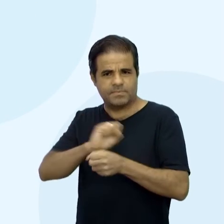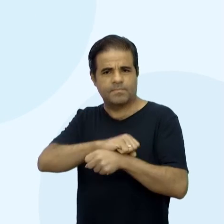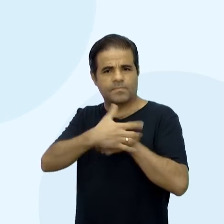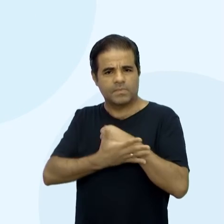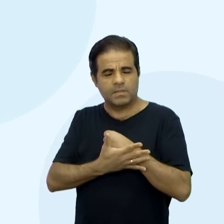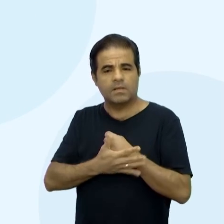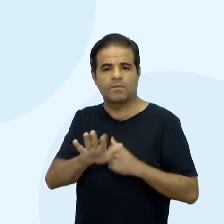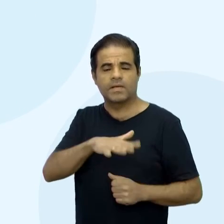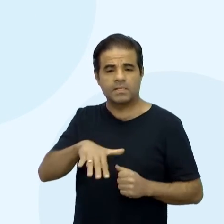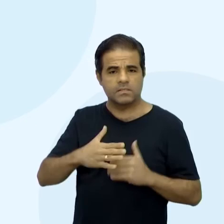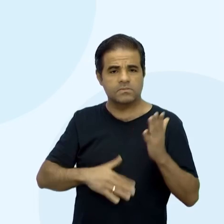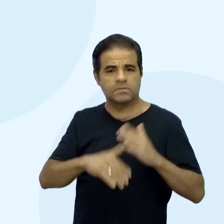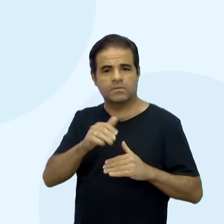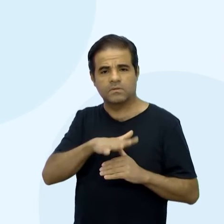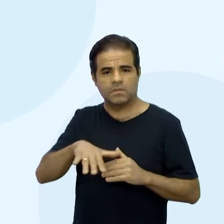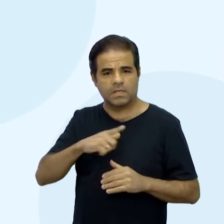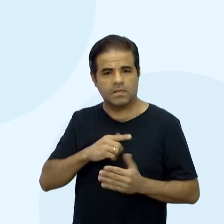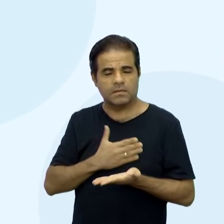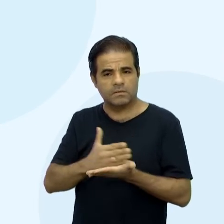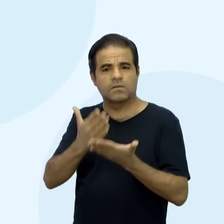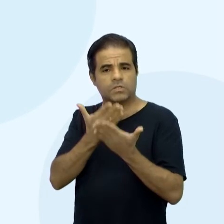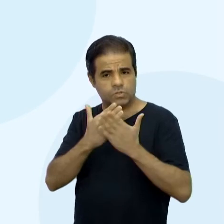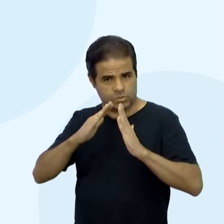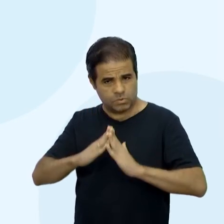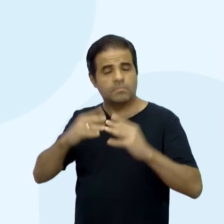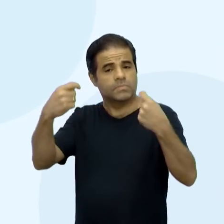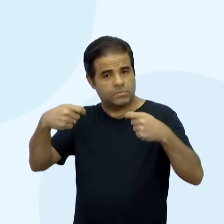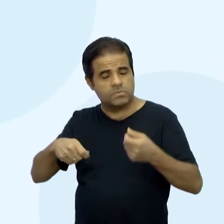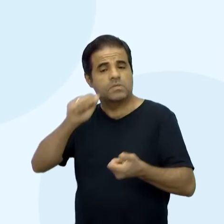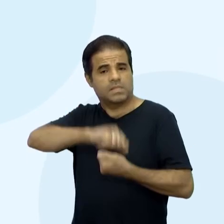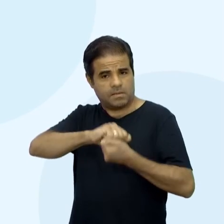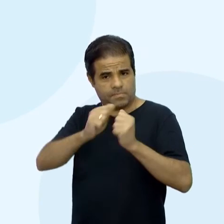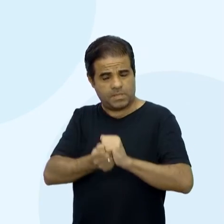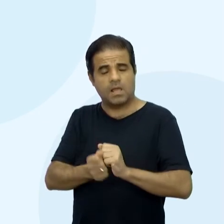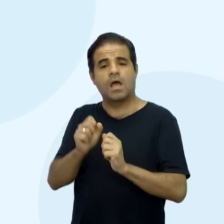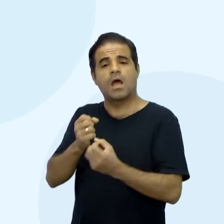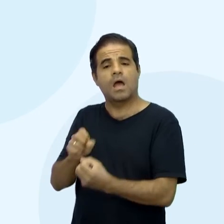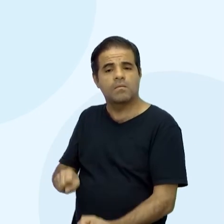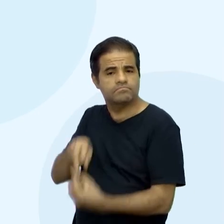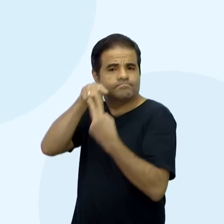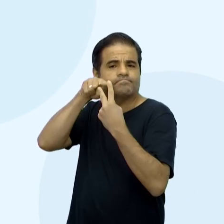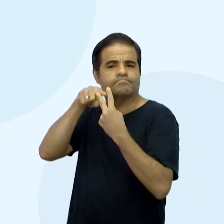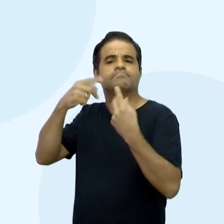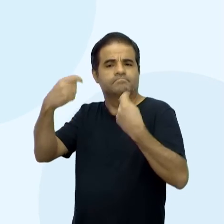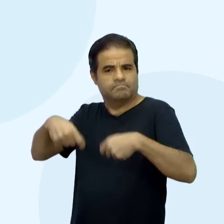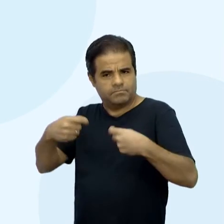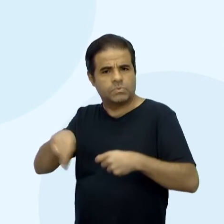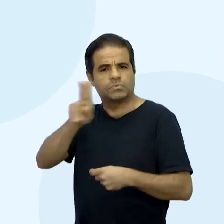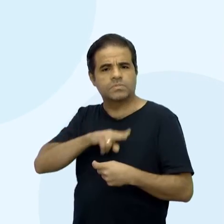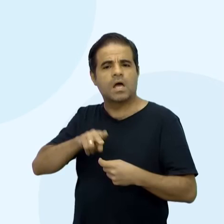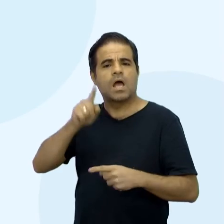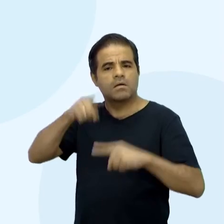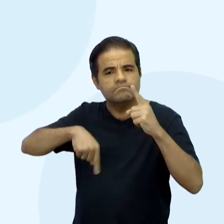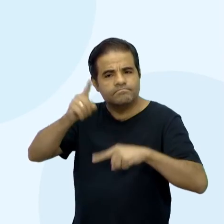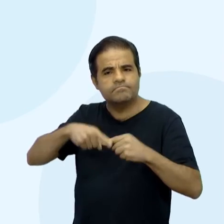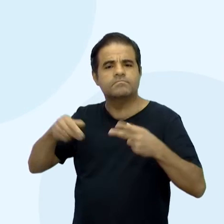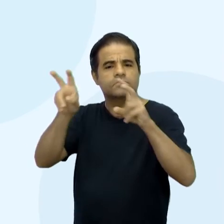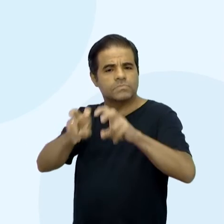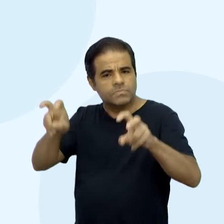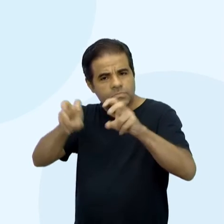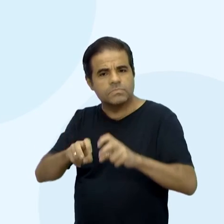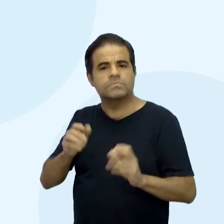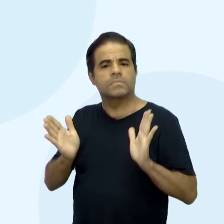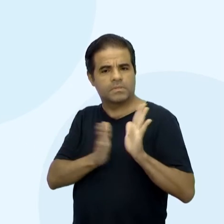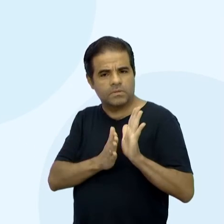pandemia, as escolas tiveram que se adaptar ao ensino remoto. Tivemos que usar recursos digitais